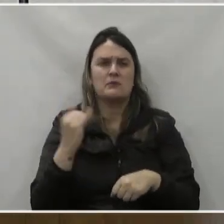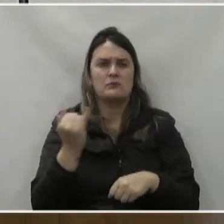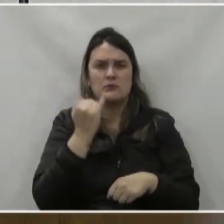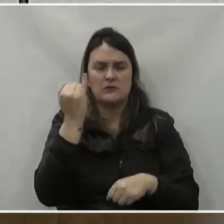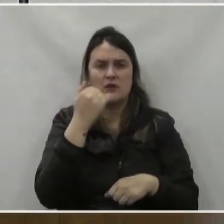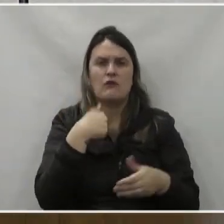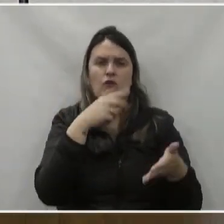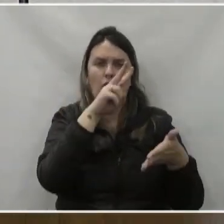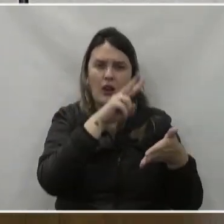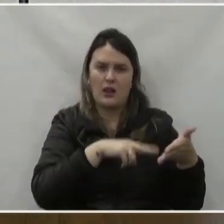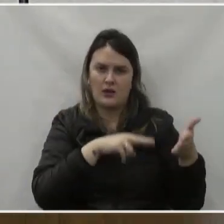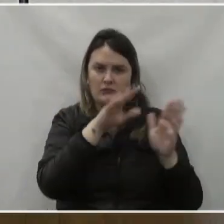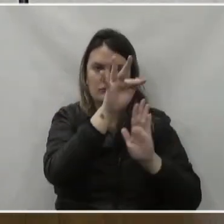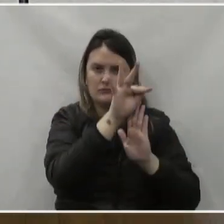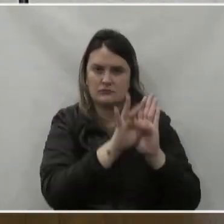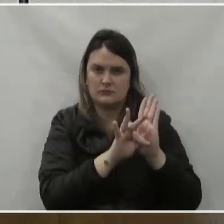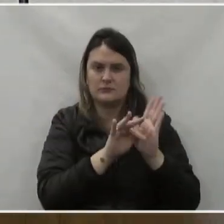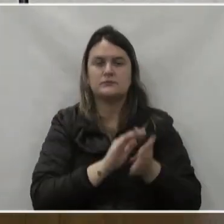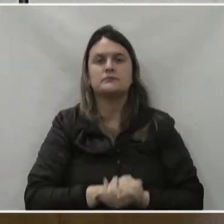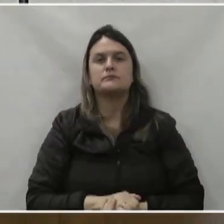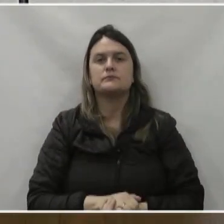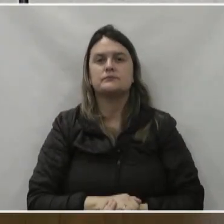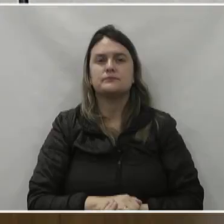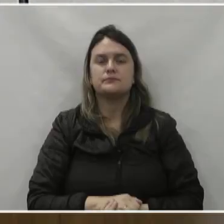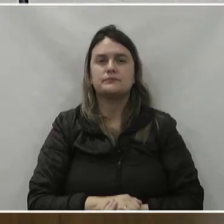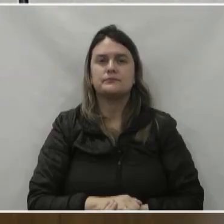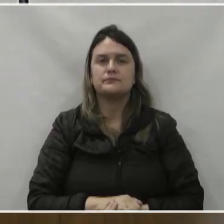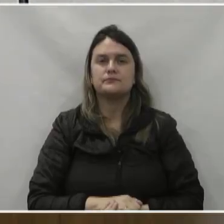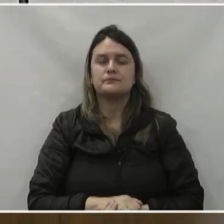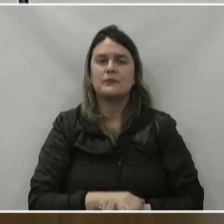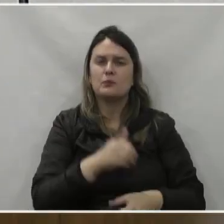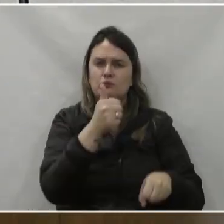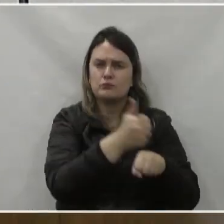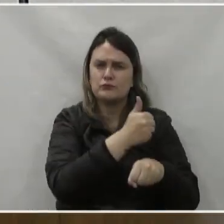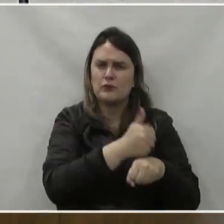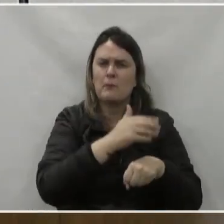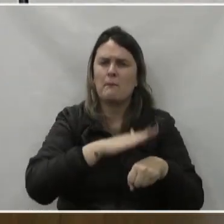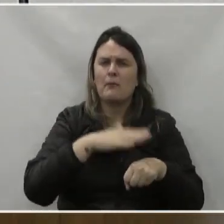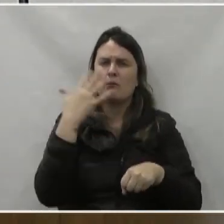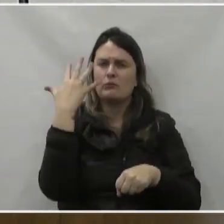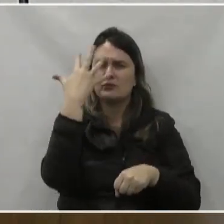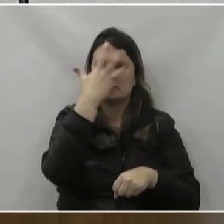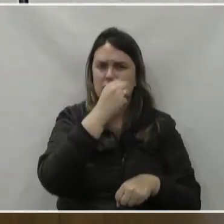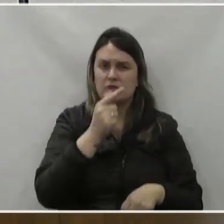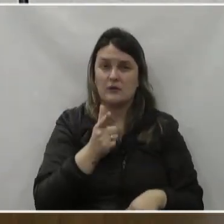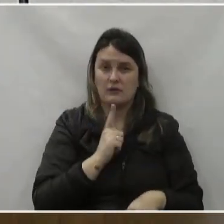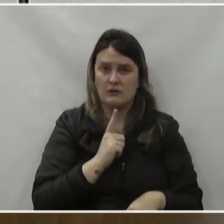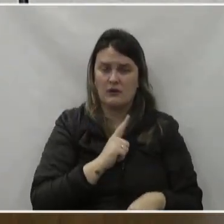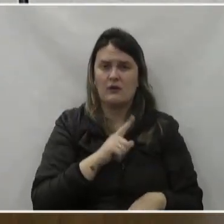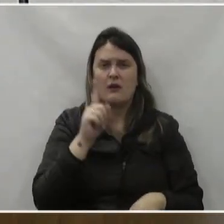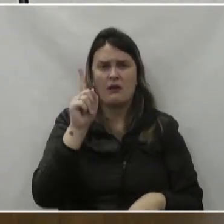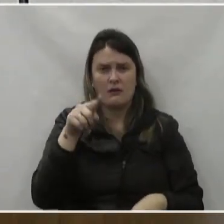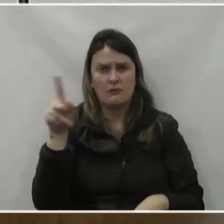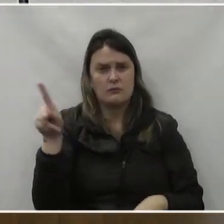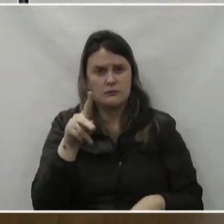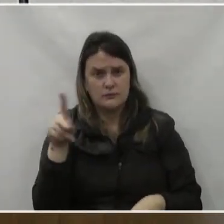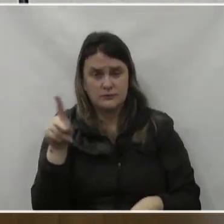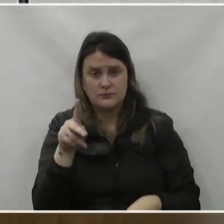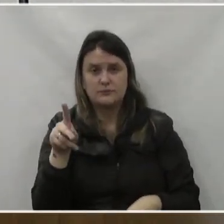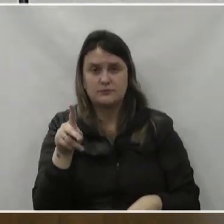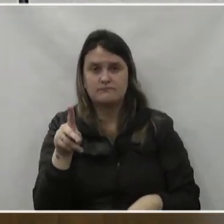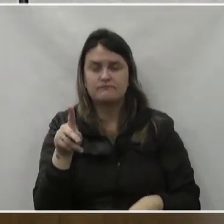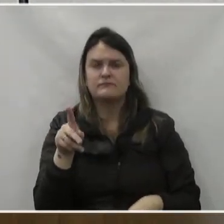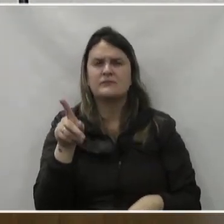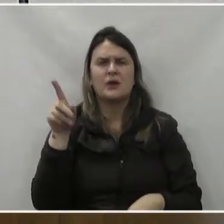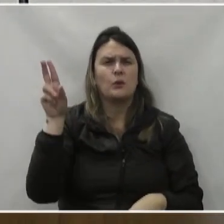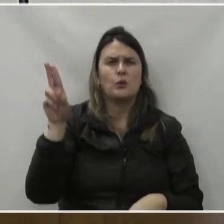E eu vou ler a crônica para vocês. A profissão mais linda que existe é a do professor, que